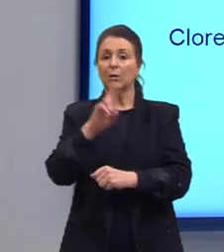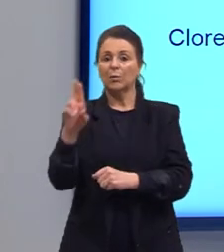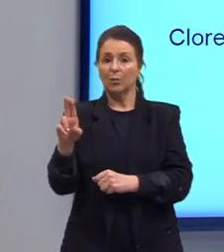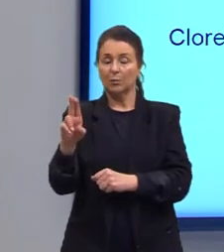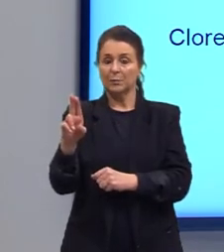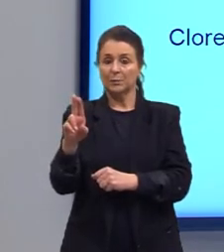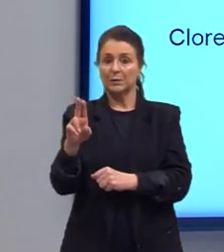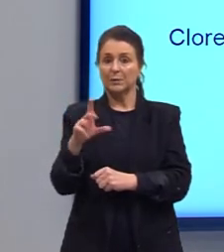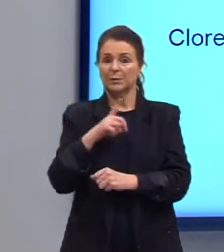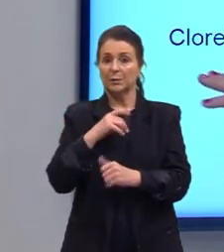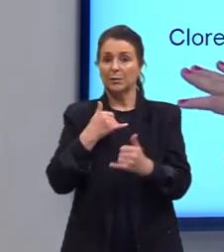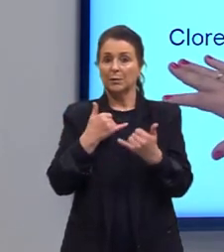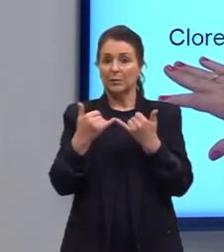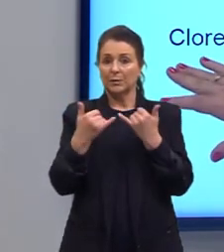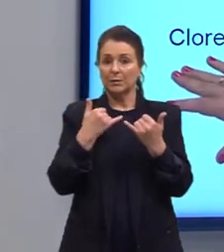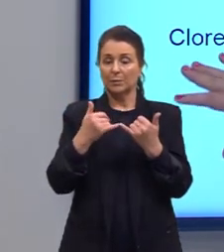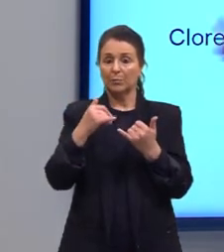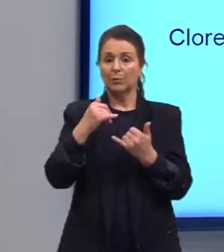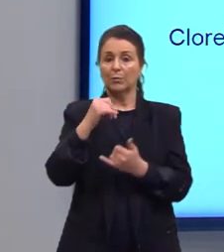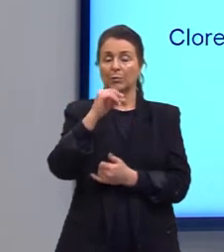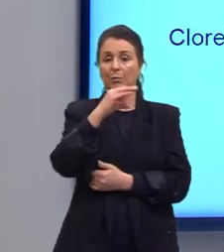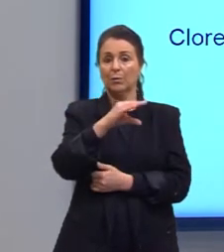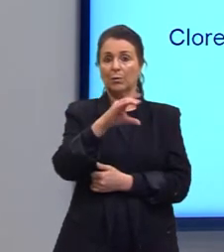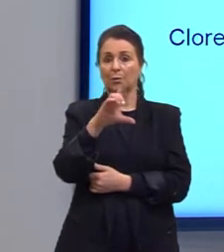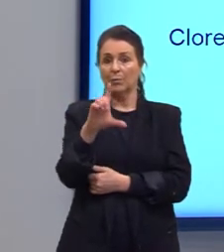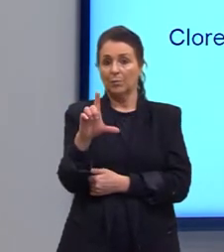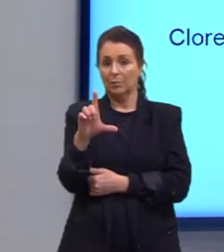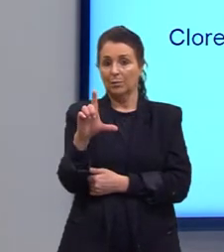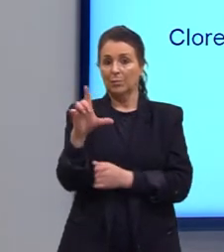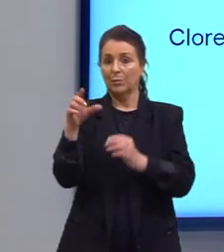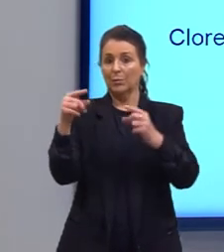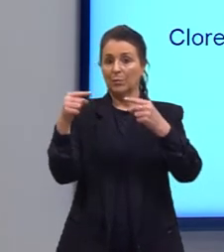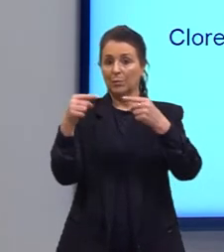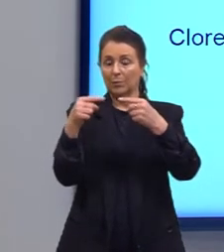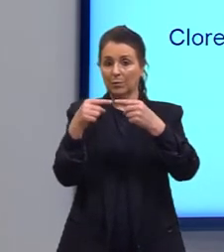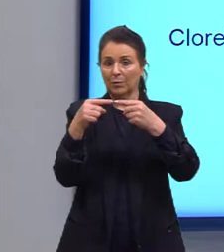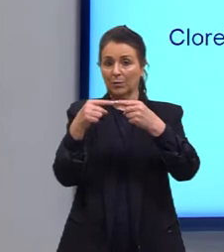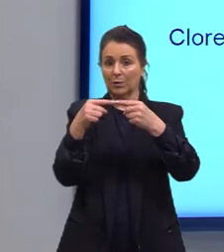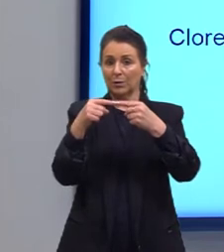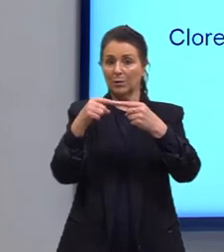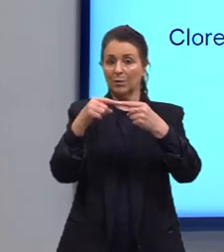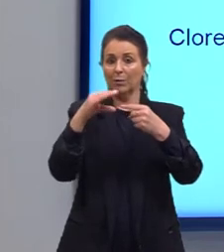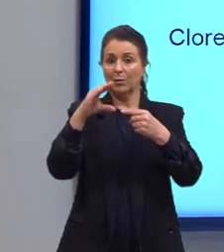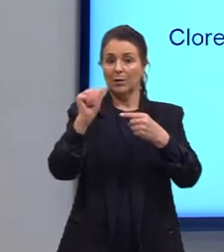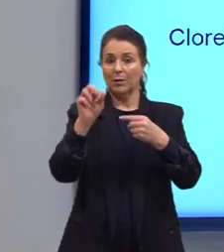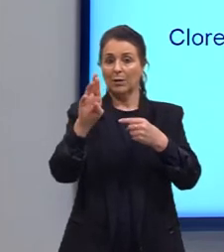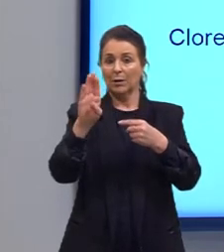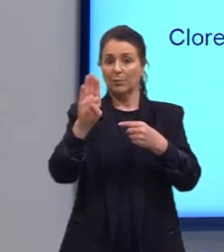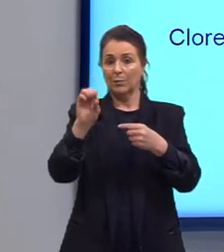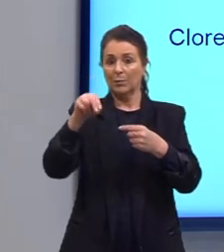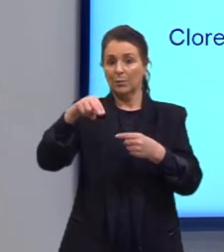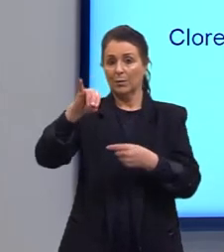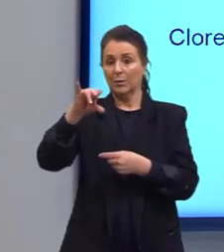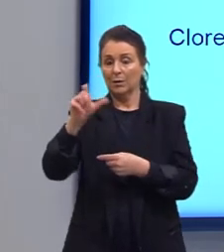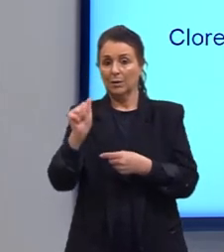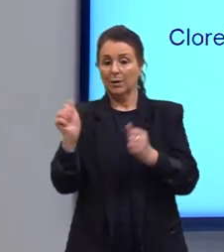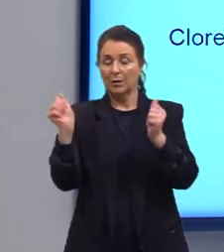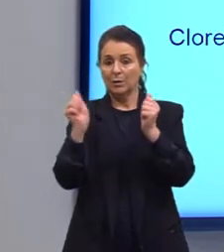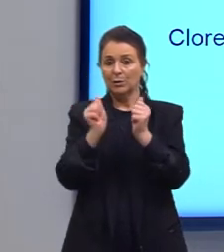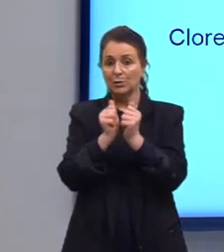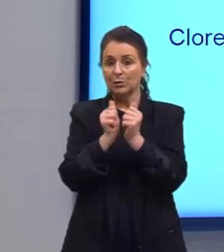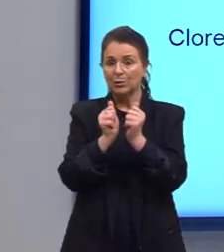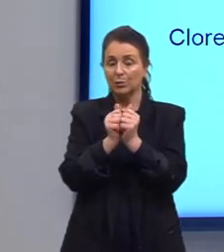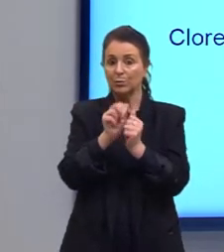halogênio no primeiro exemplo aqui eu tenho um cloro ligado a um carbono com a carbonila né e junto com o nome da